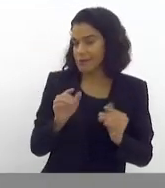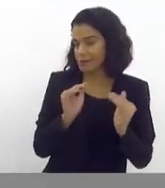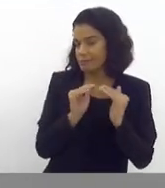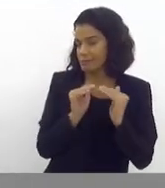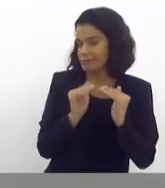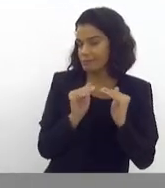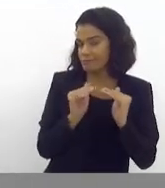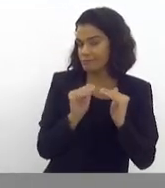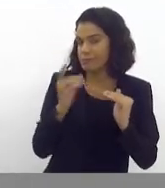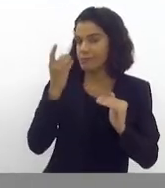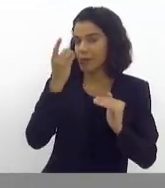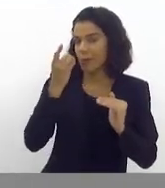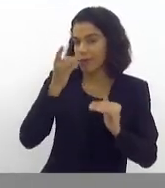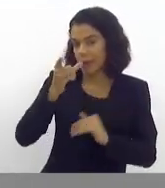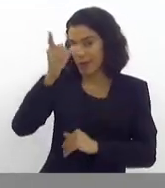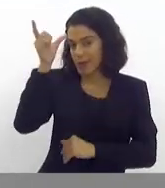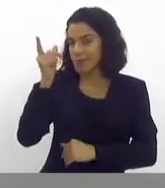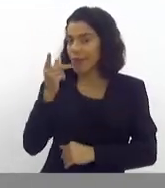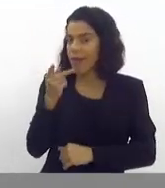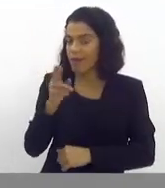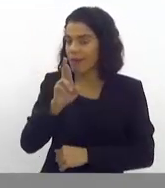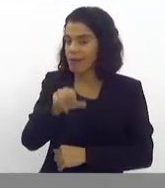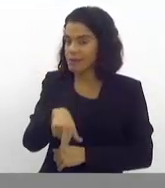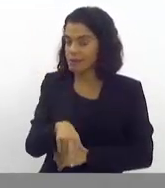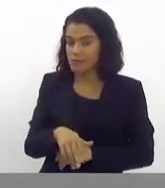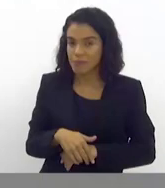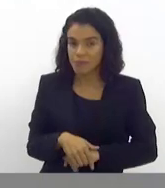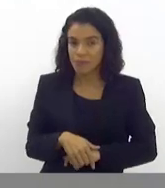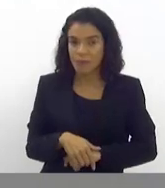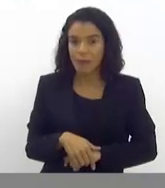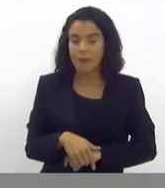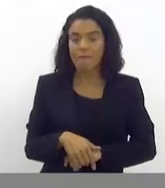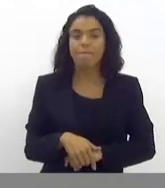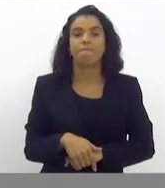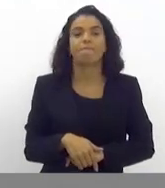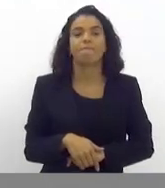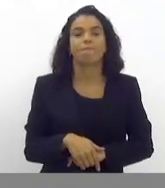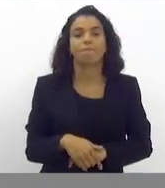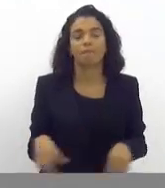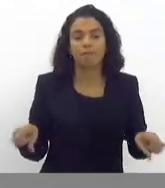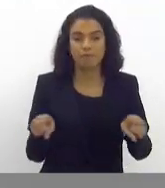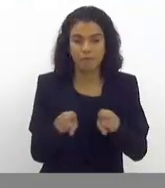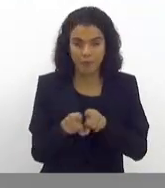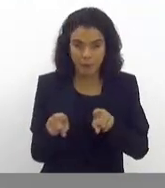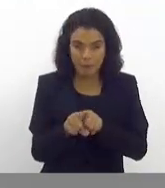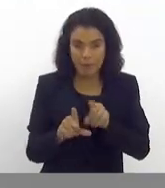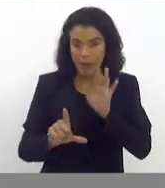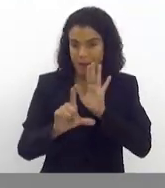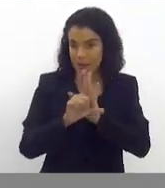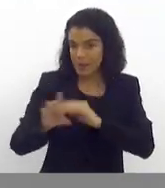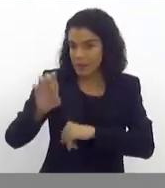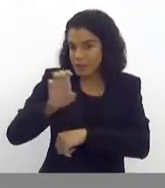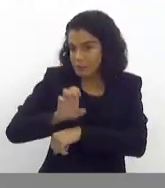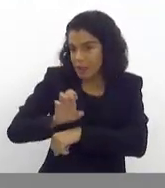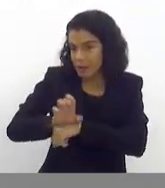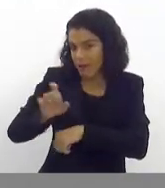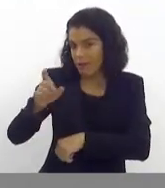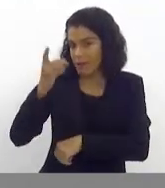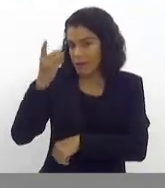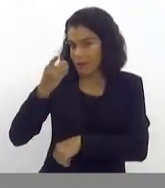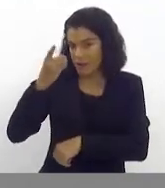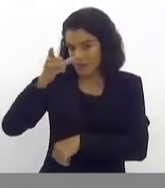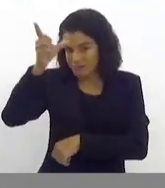deputado Luiz Paulo tem razão. Bom, além da lei estadual que o deputado